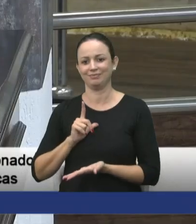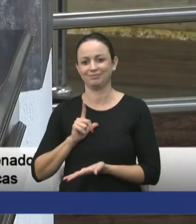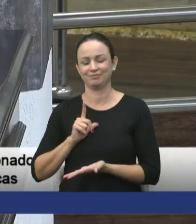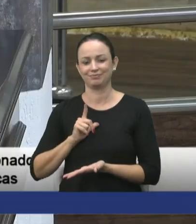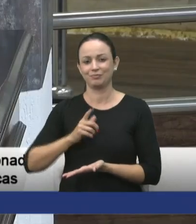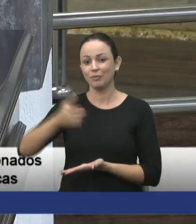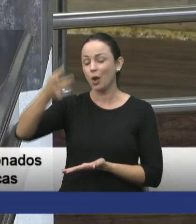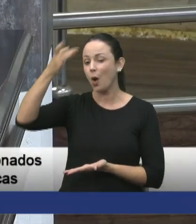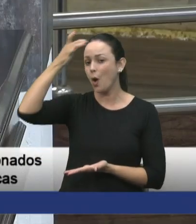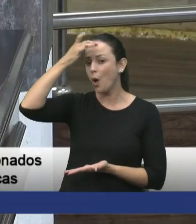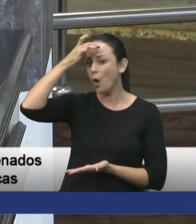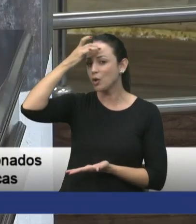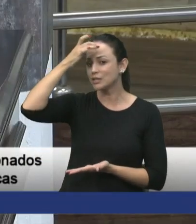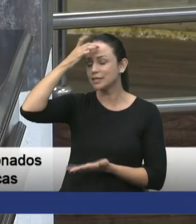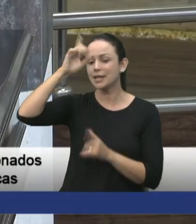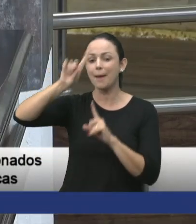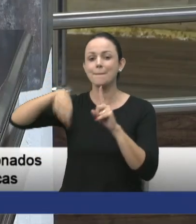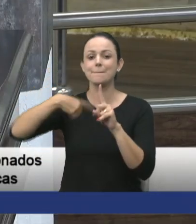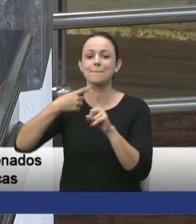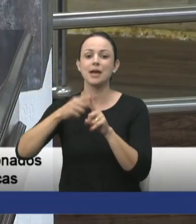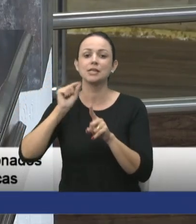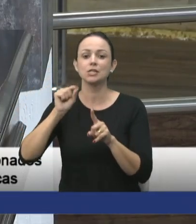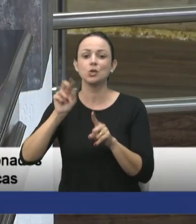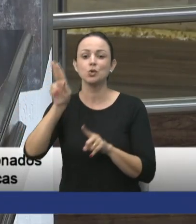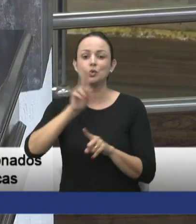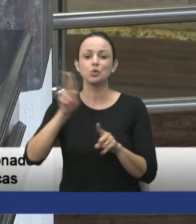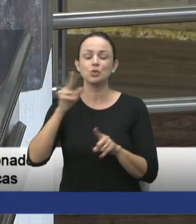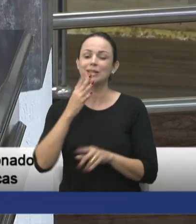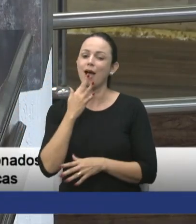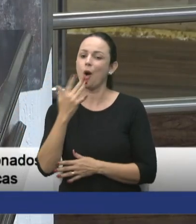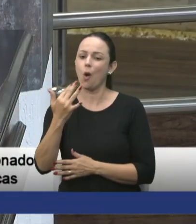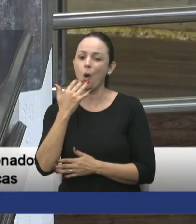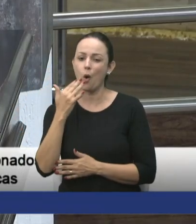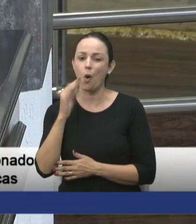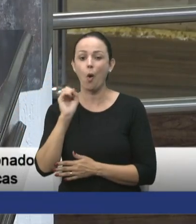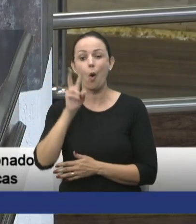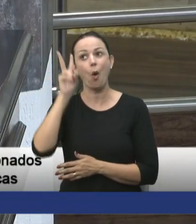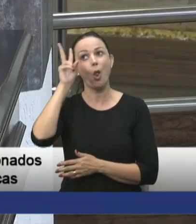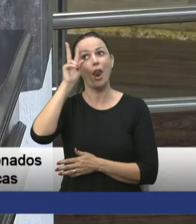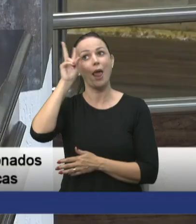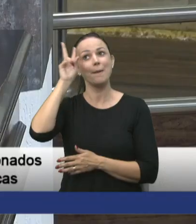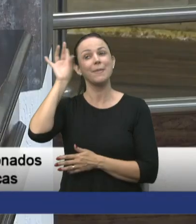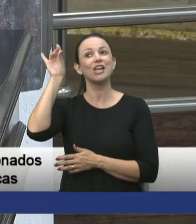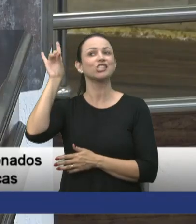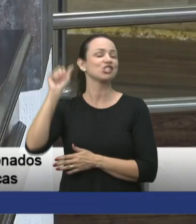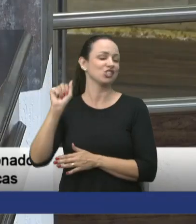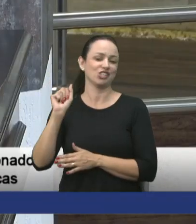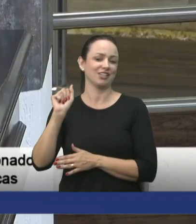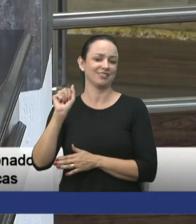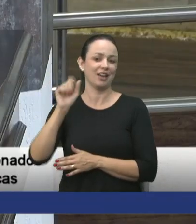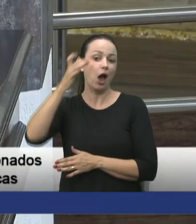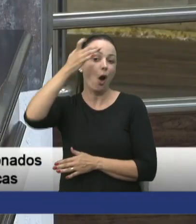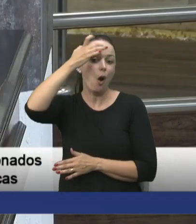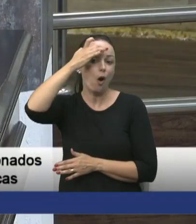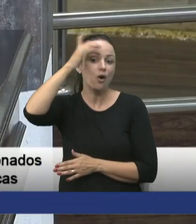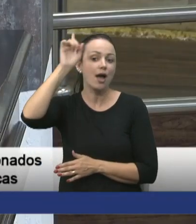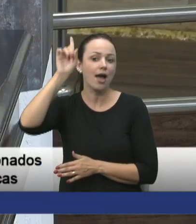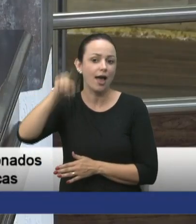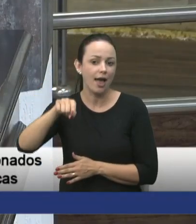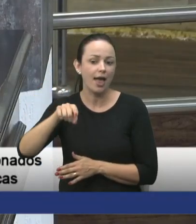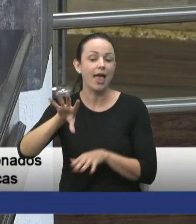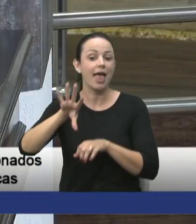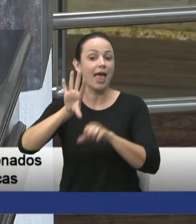Conscientizar é mais do que usar uma cor ou lembrar de uma data. Conscientizar é garantir